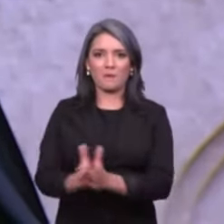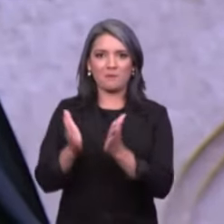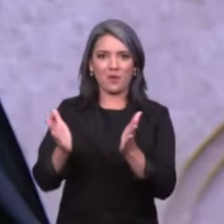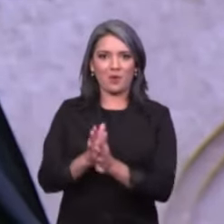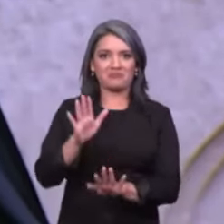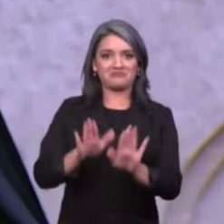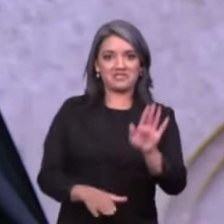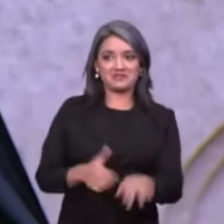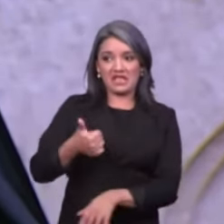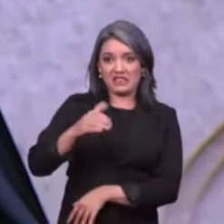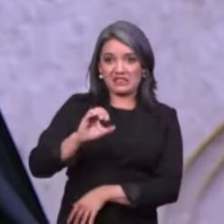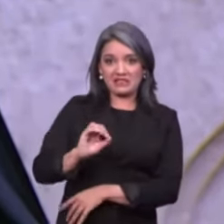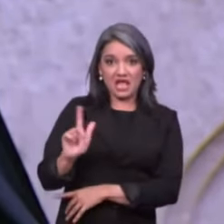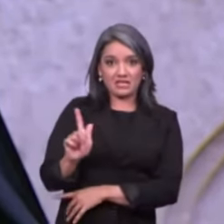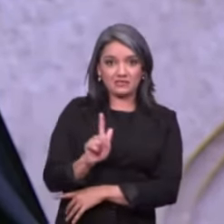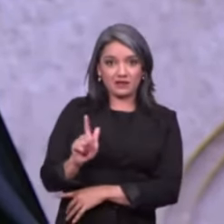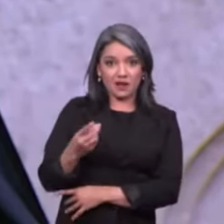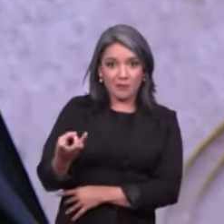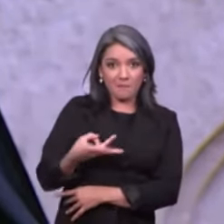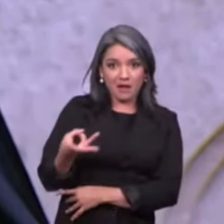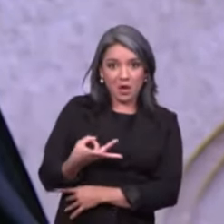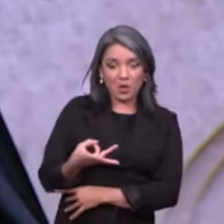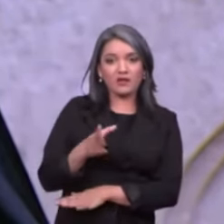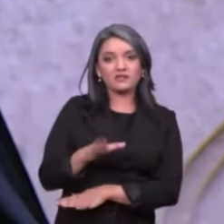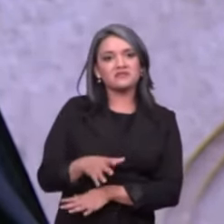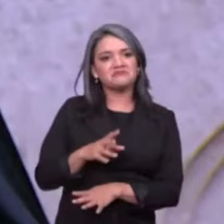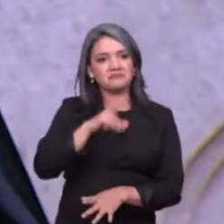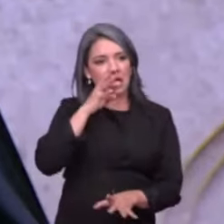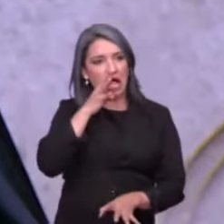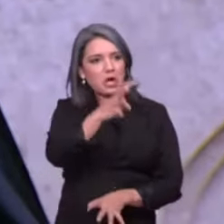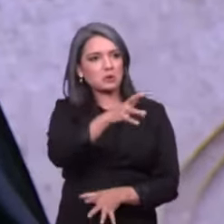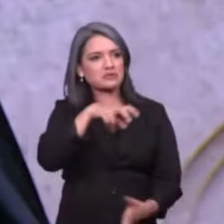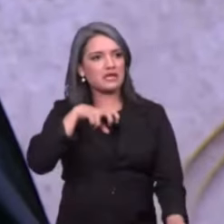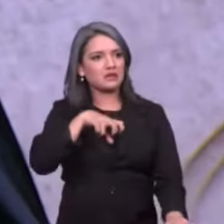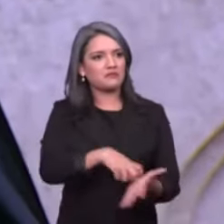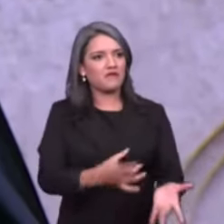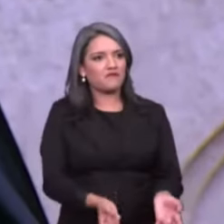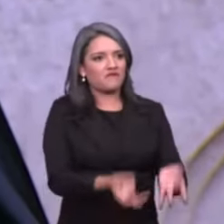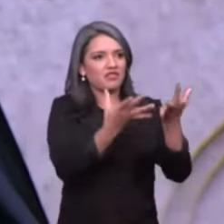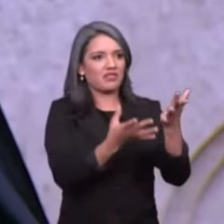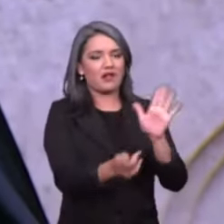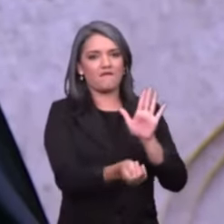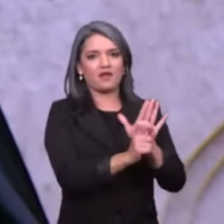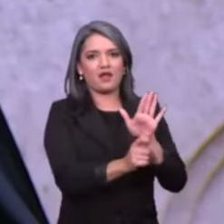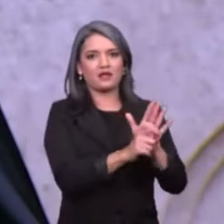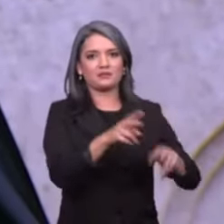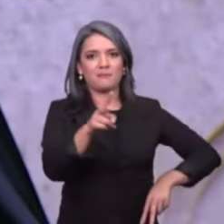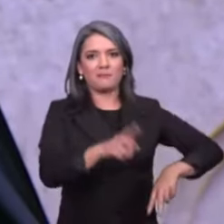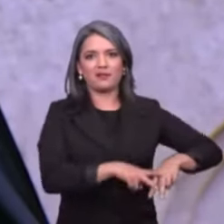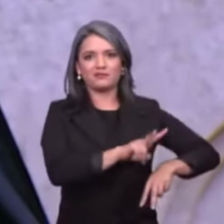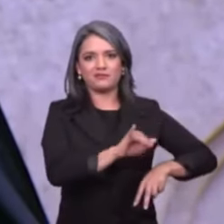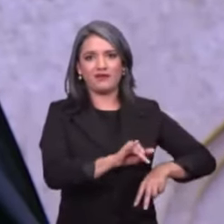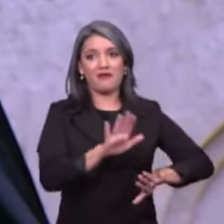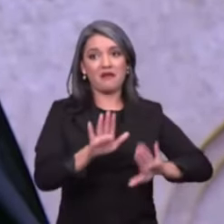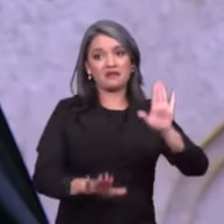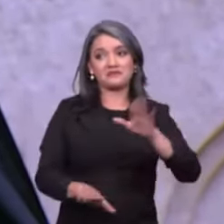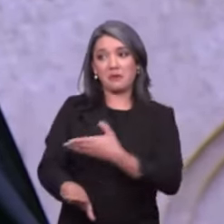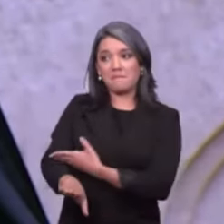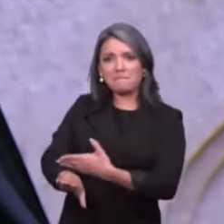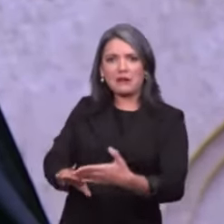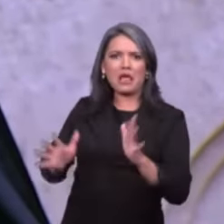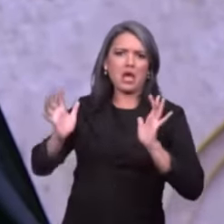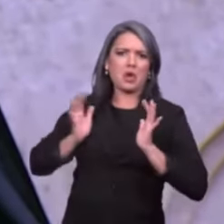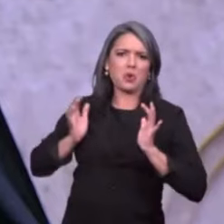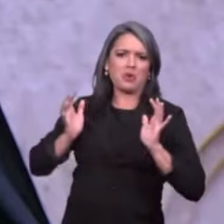maconha, vai ser considerado traficante e enviado para a prisão. Já o homem branco, de bairro nobre, com